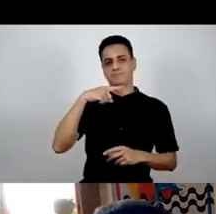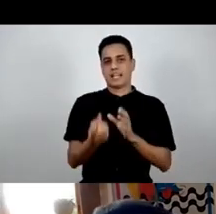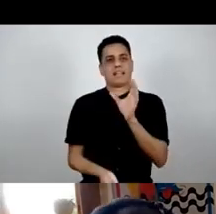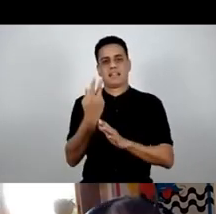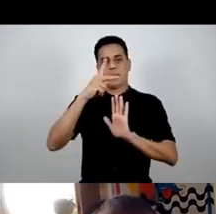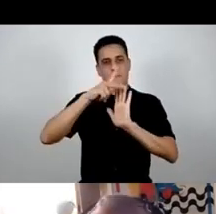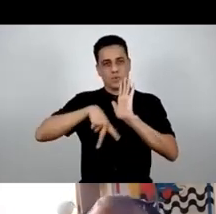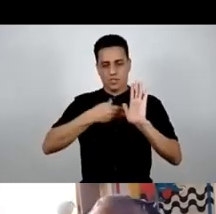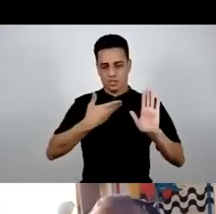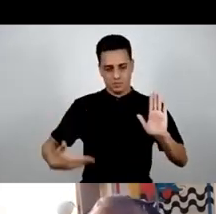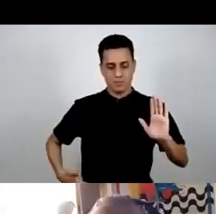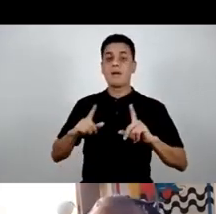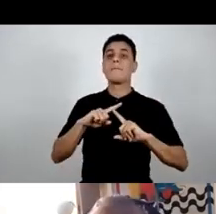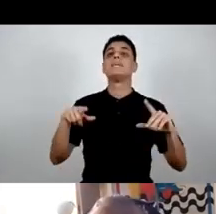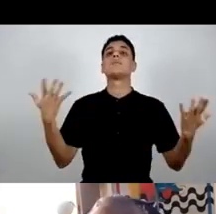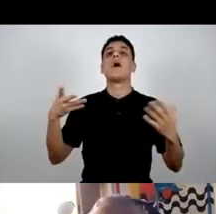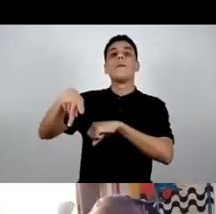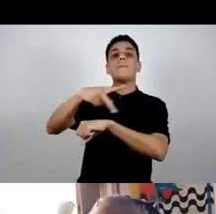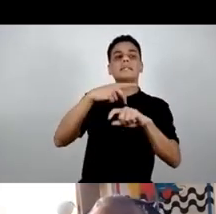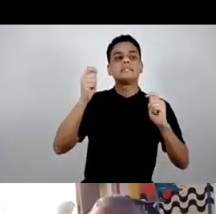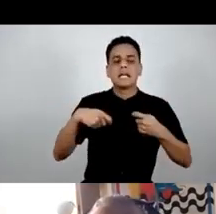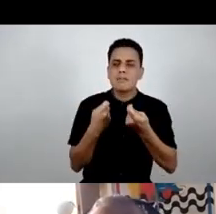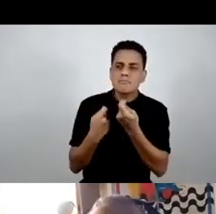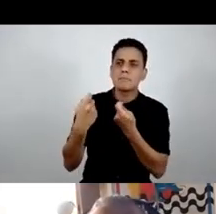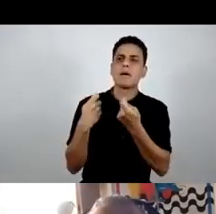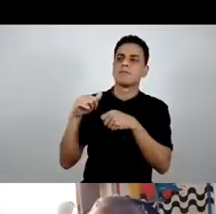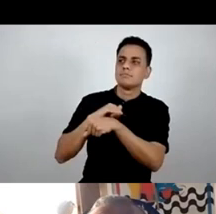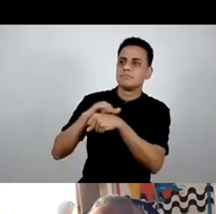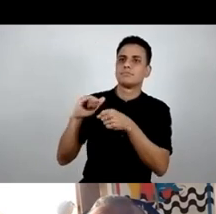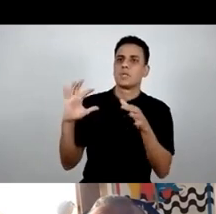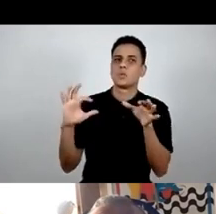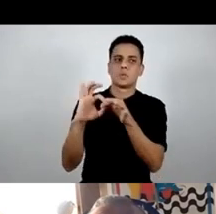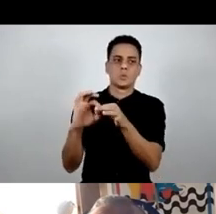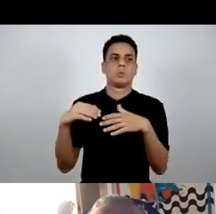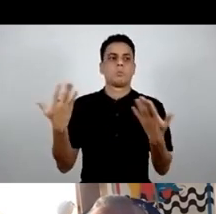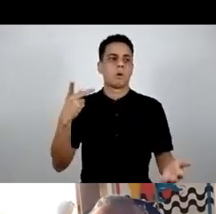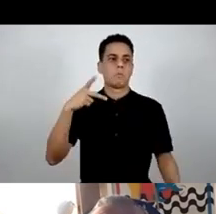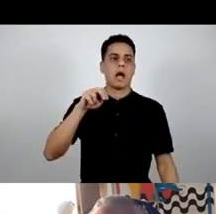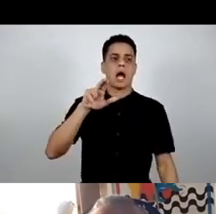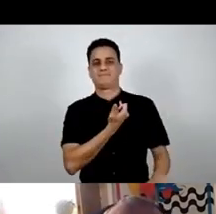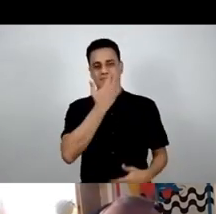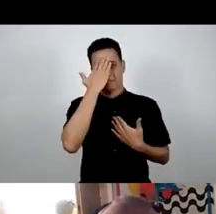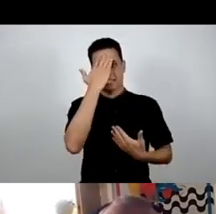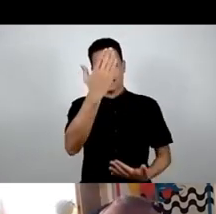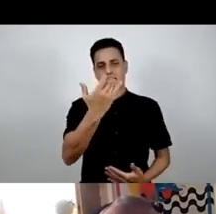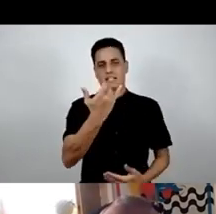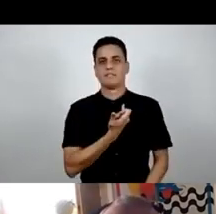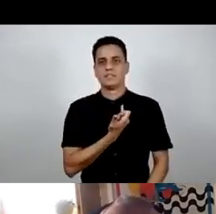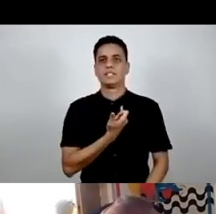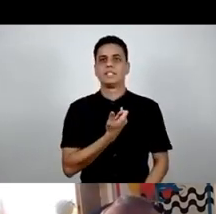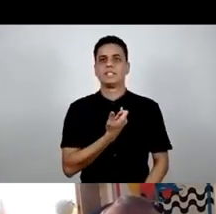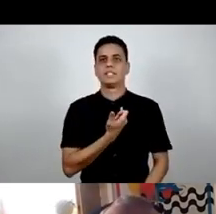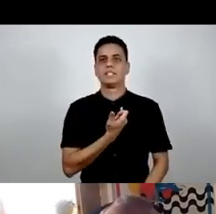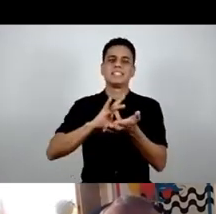países, né, seria mais estratégico fazer esse movimento de aproximação? Talvez o Paulo, se quiser começar a falar. Realmente é